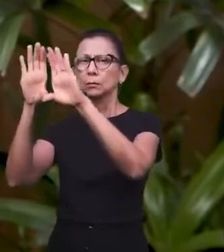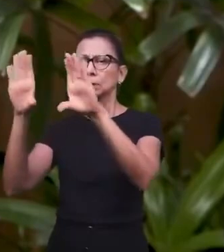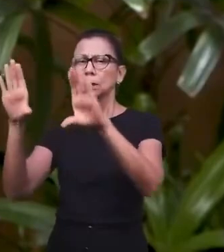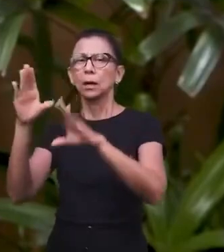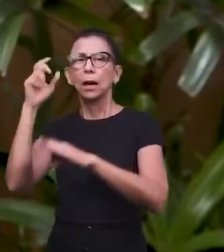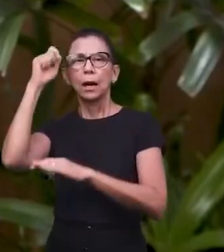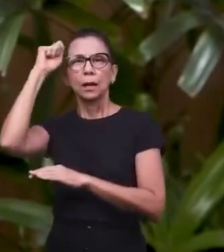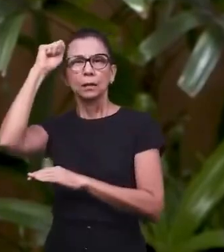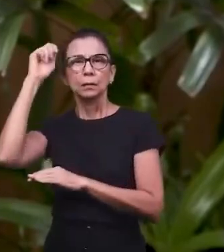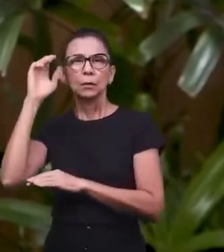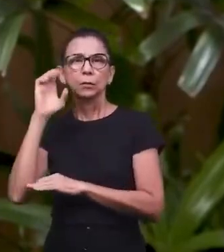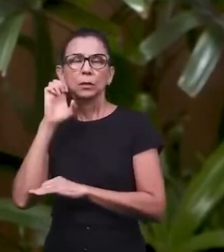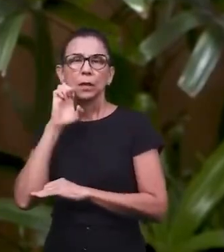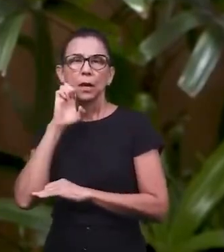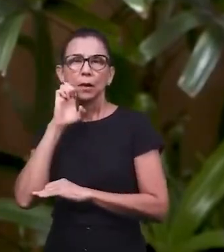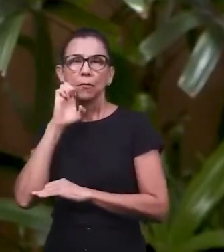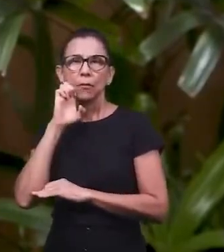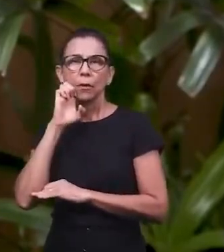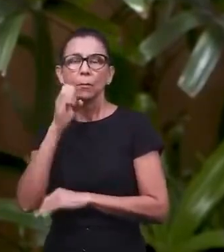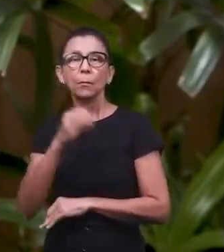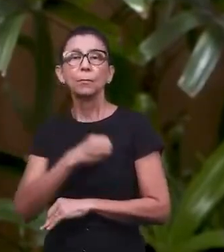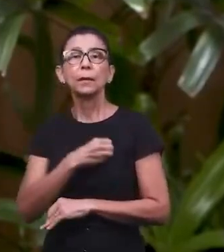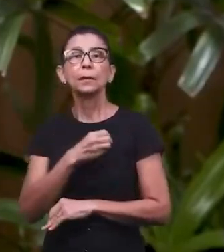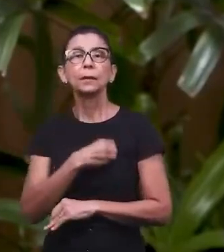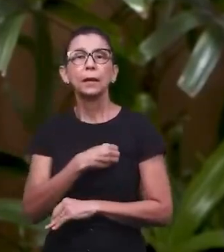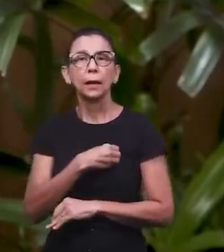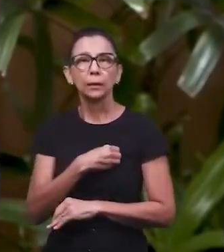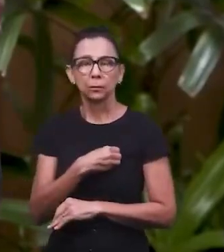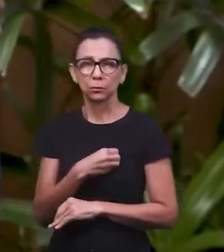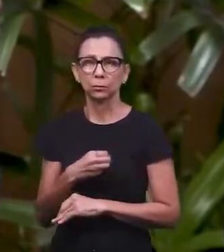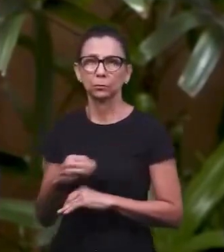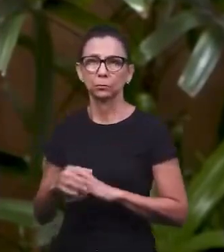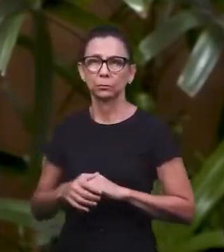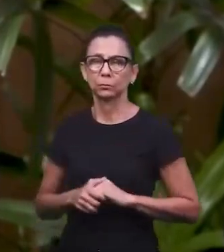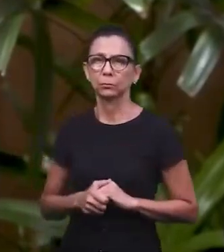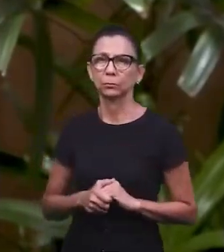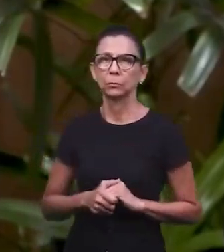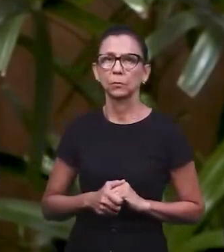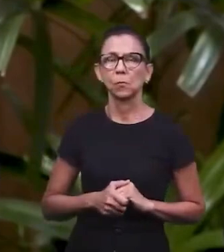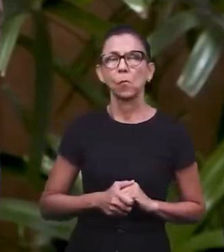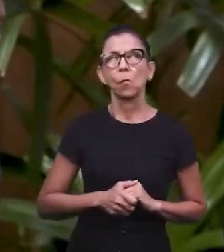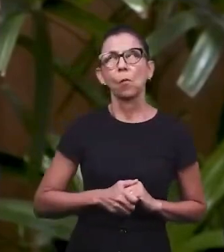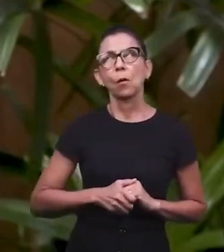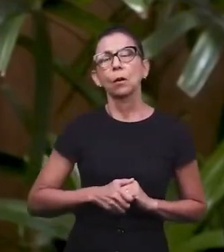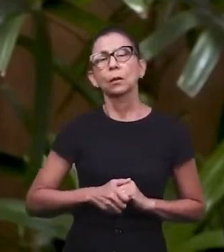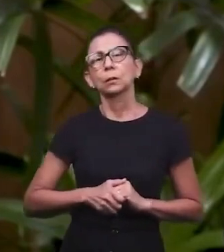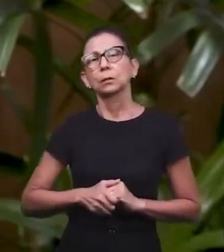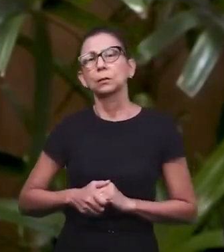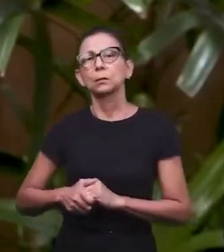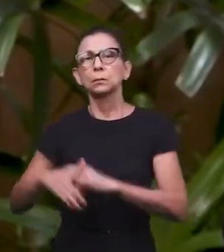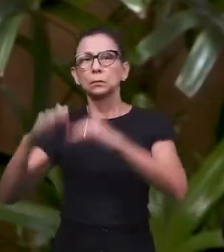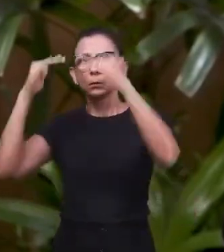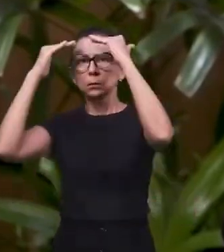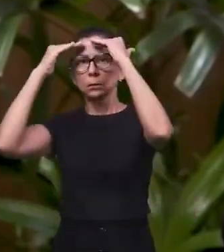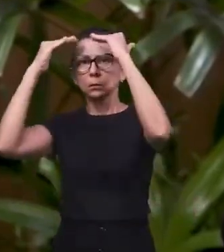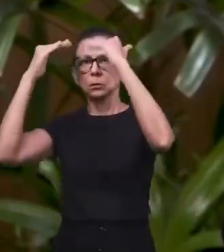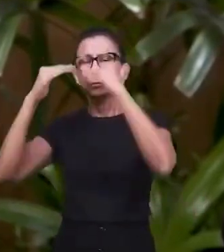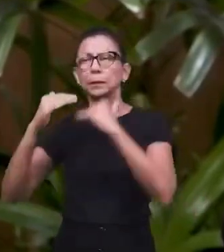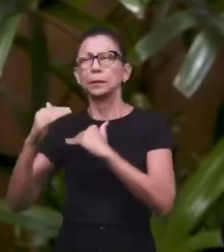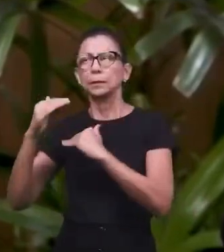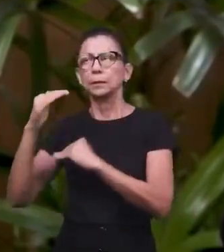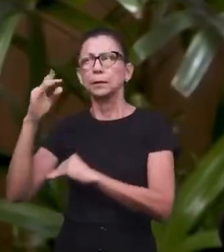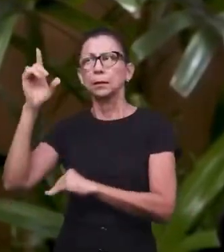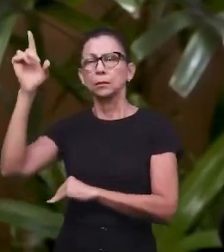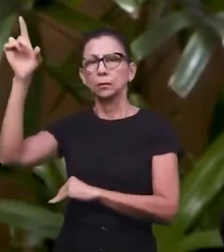fizeram ali eles deixaram de ouvir a voz de Deus para ouvir a voz